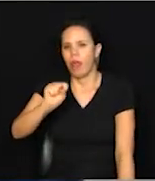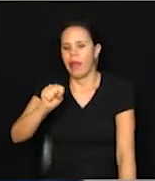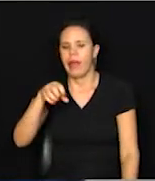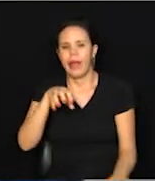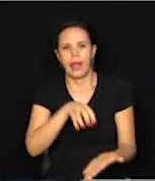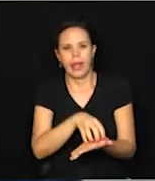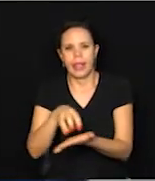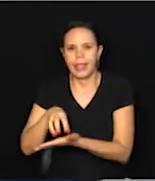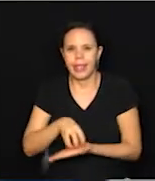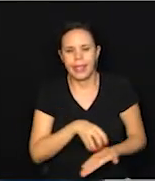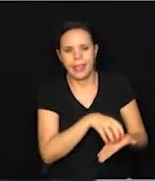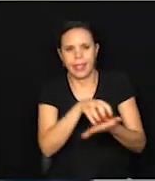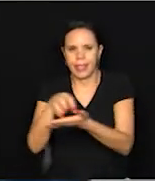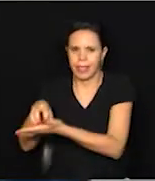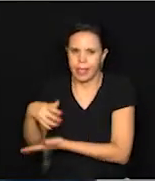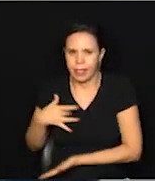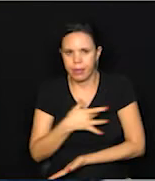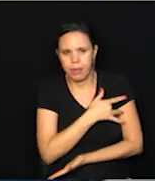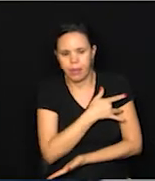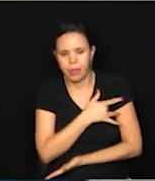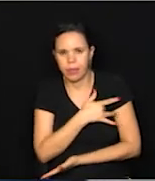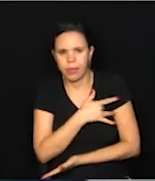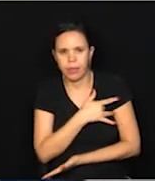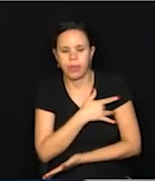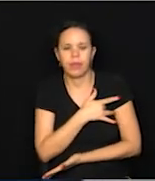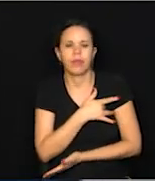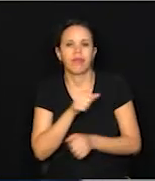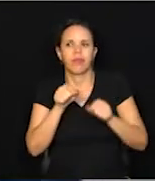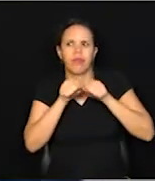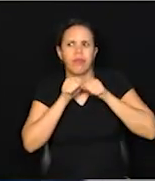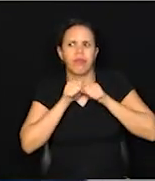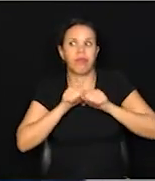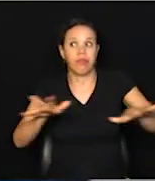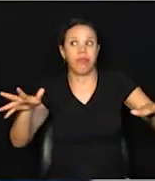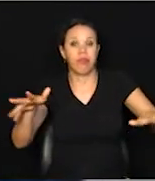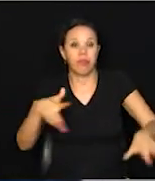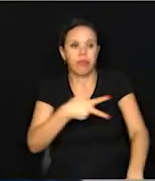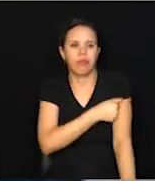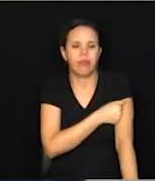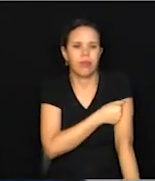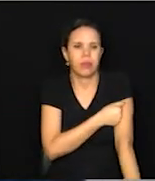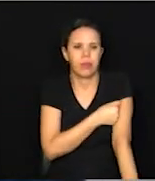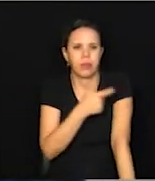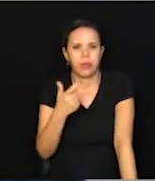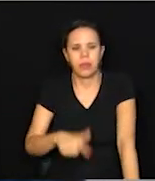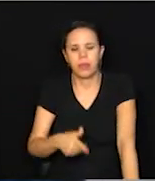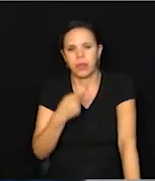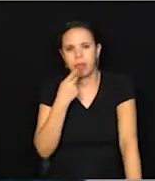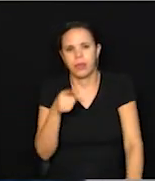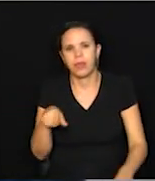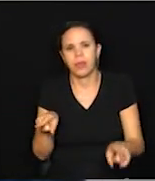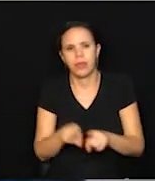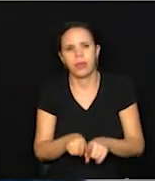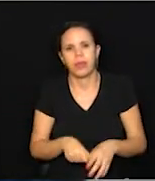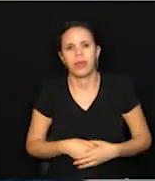foi feito, de modo que você pulverize a aplicação e mais uma vez, também